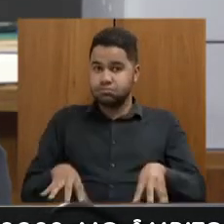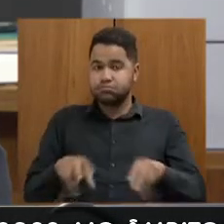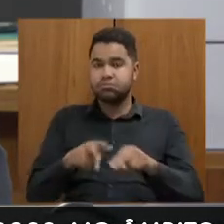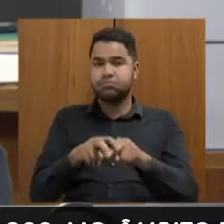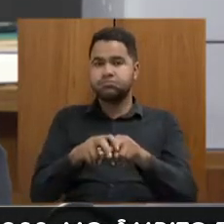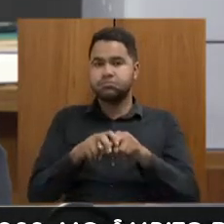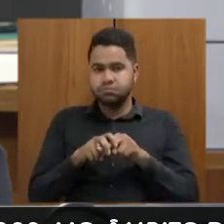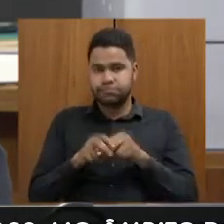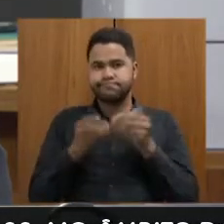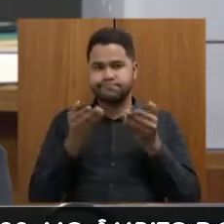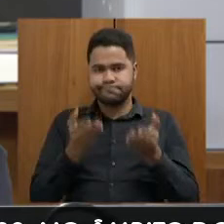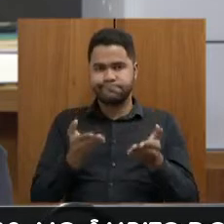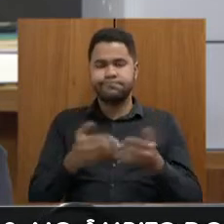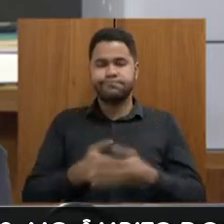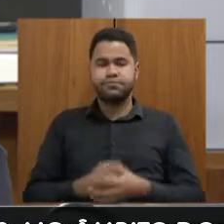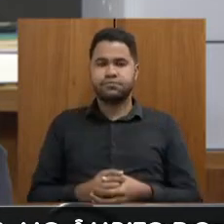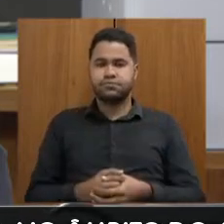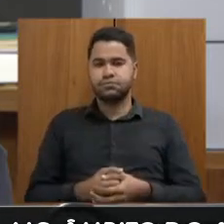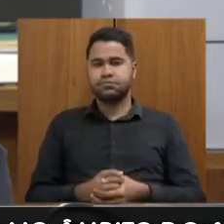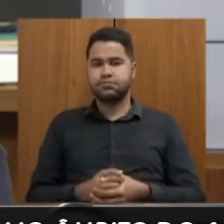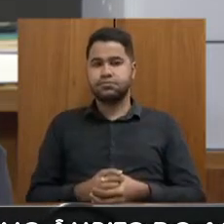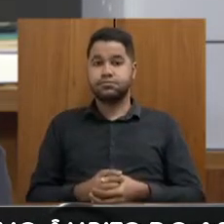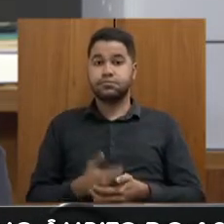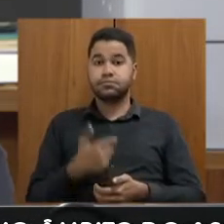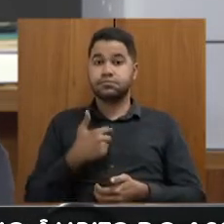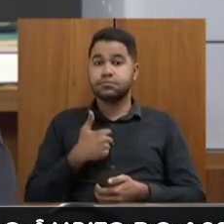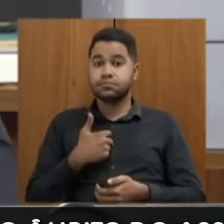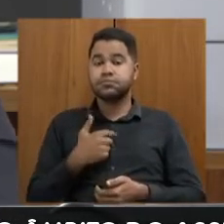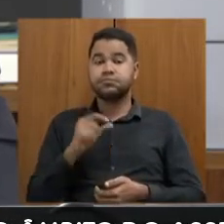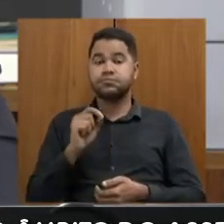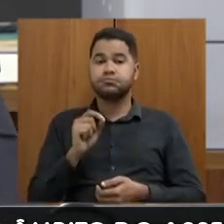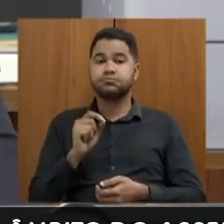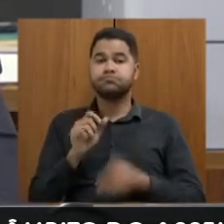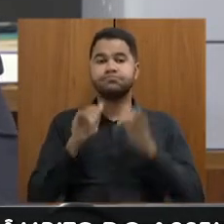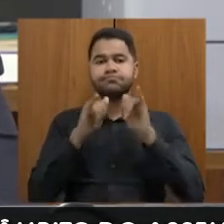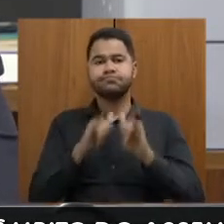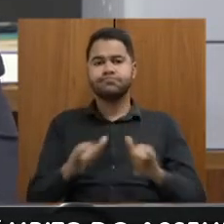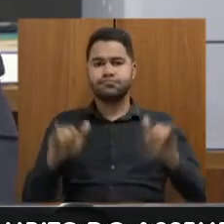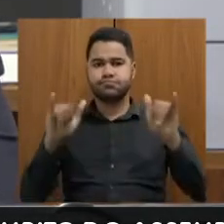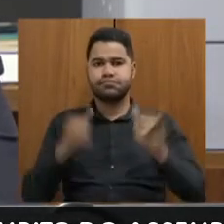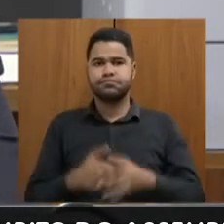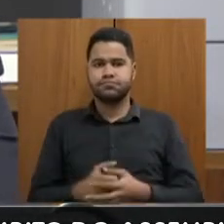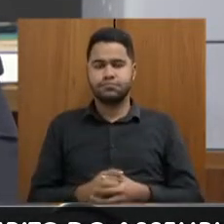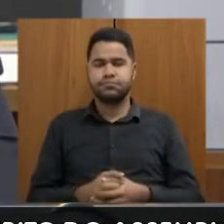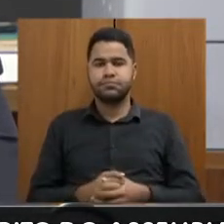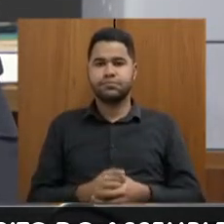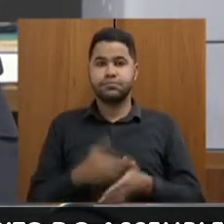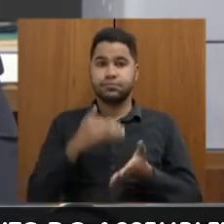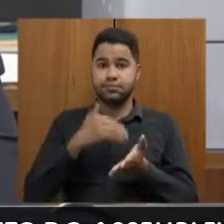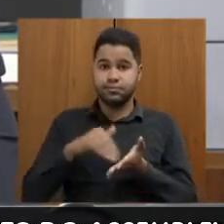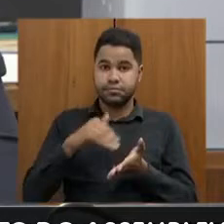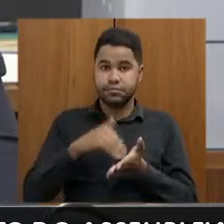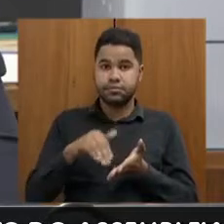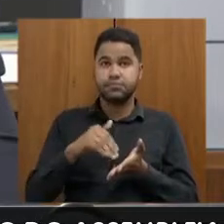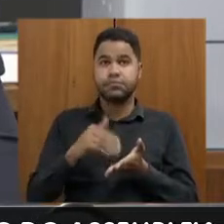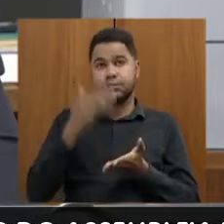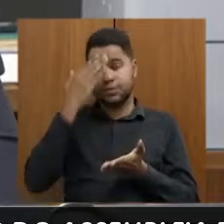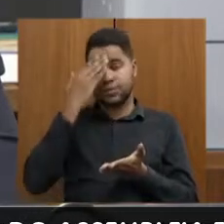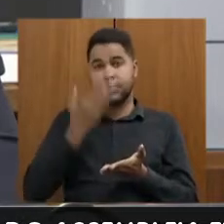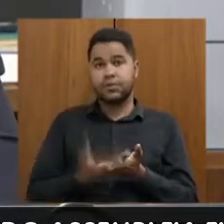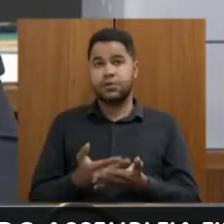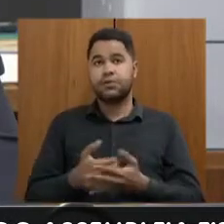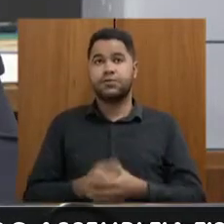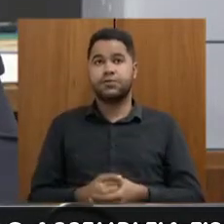a isso e eu faço né um apelo aqui ao secretário eu